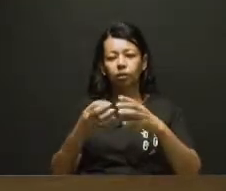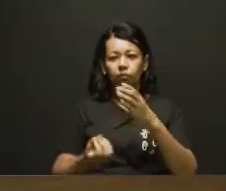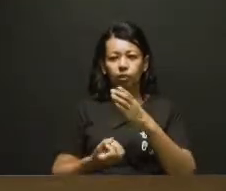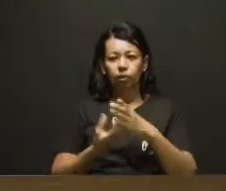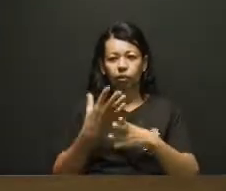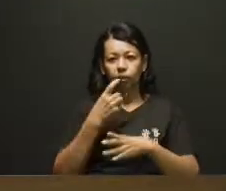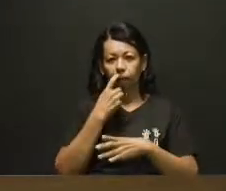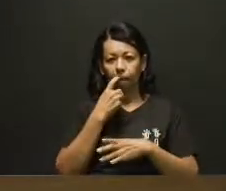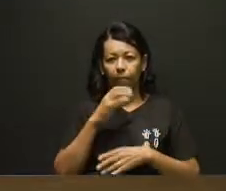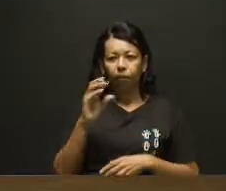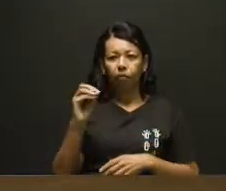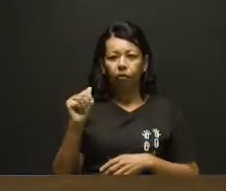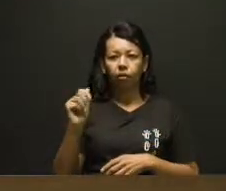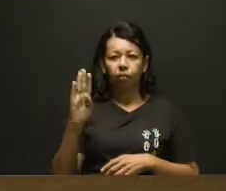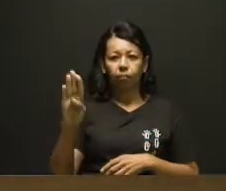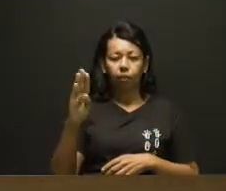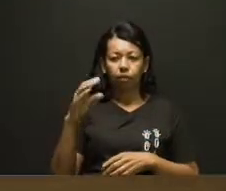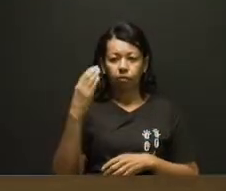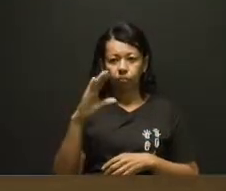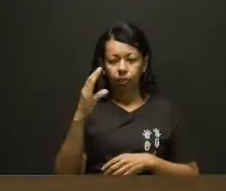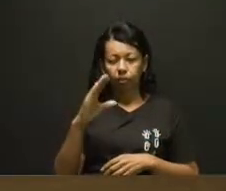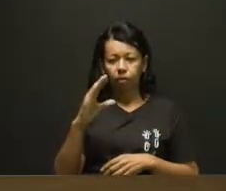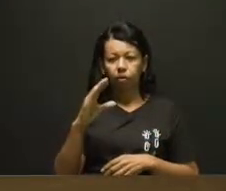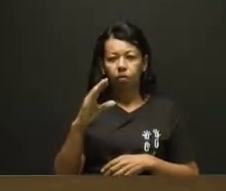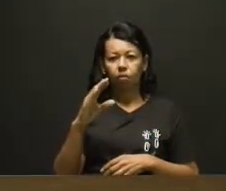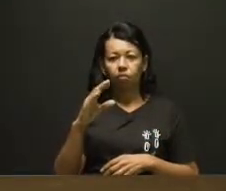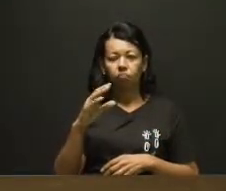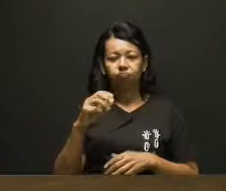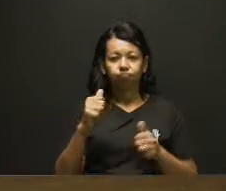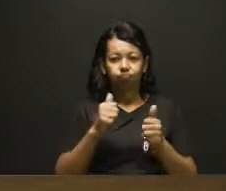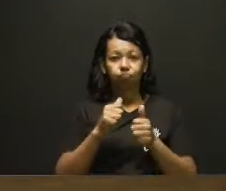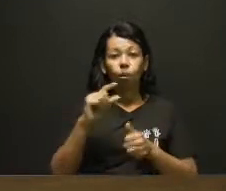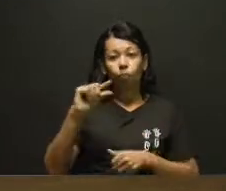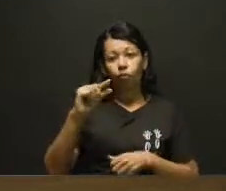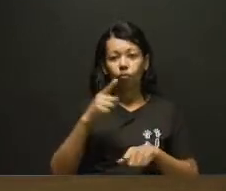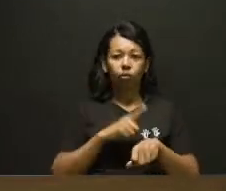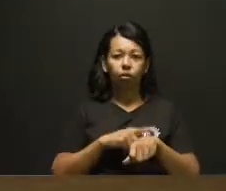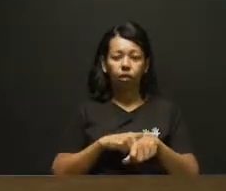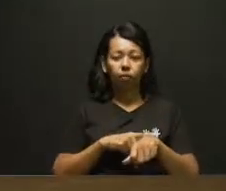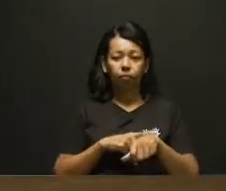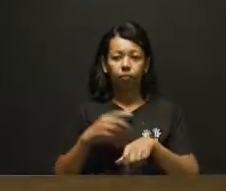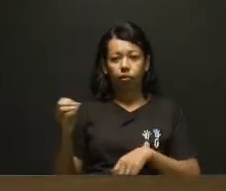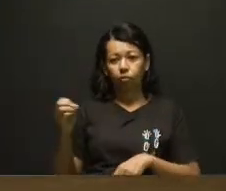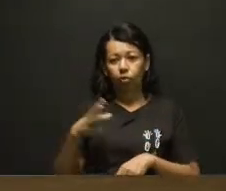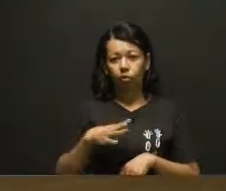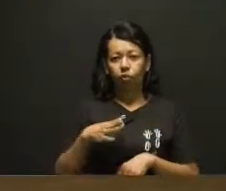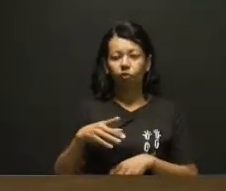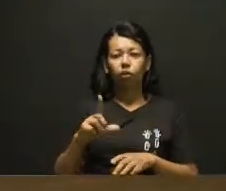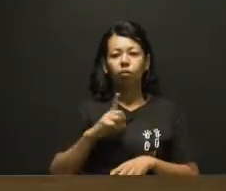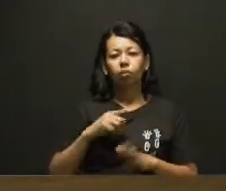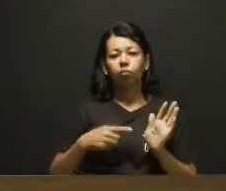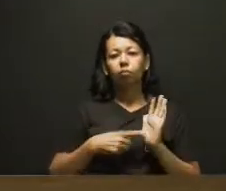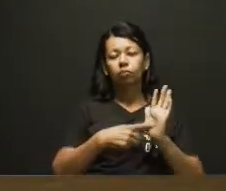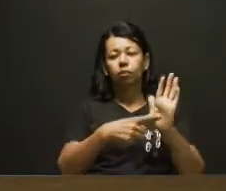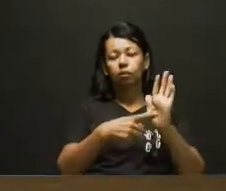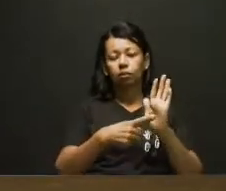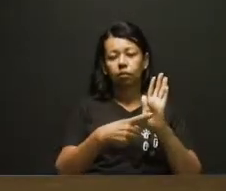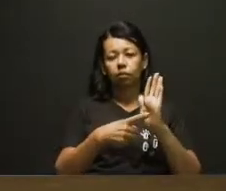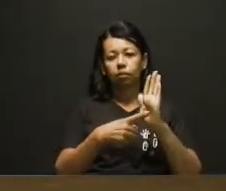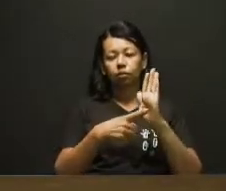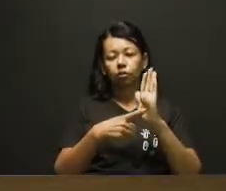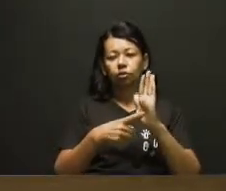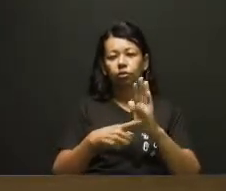na obra de cubatão há pouco tempo ela é recente ela tem como representante a doutora a